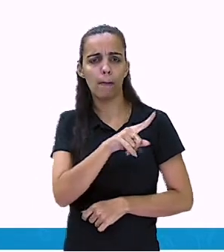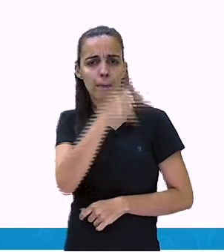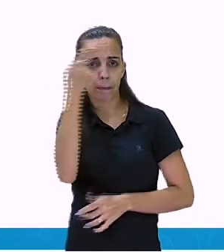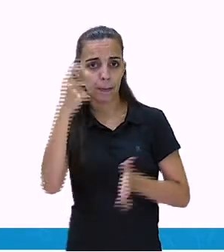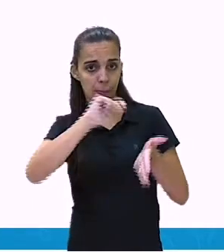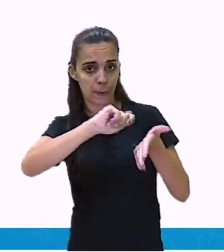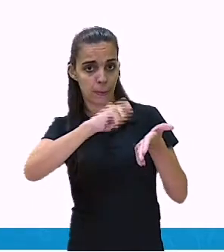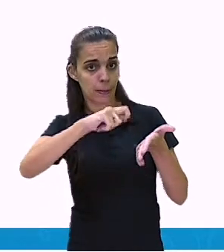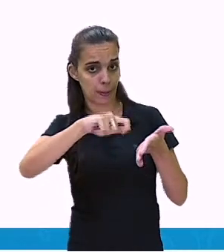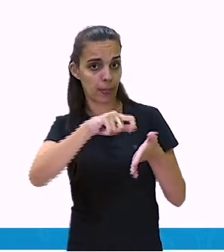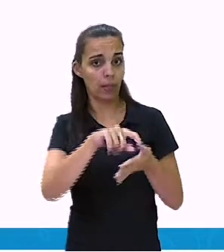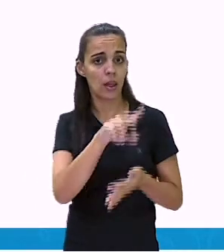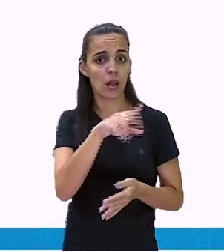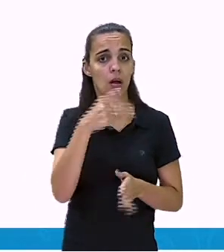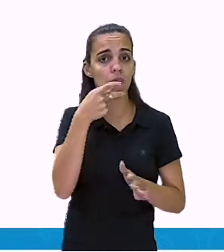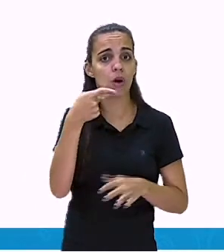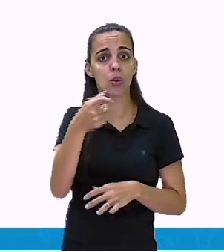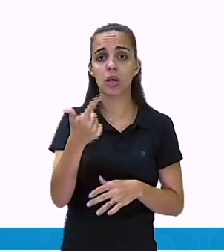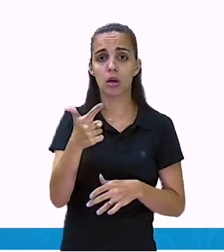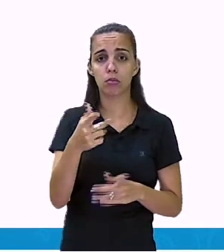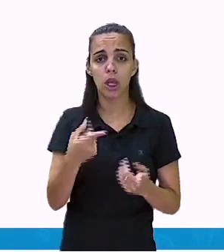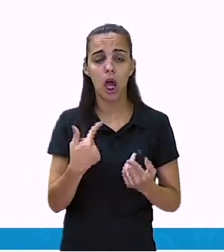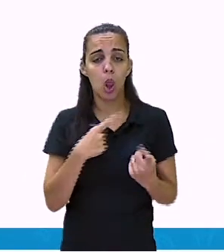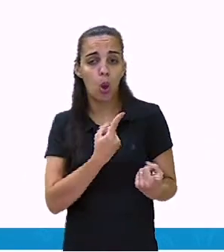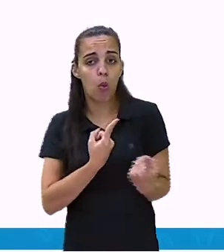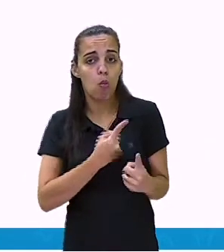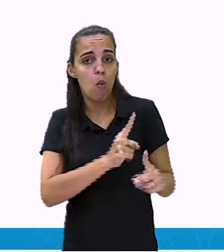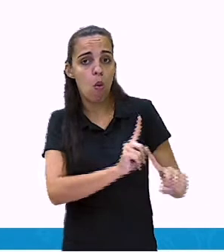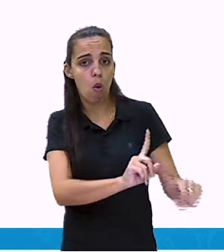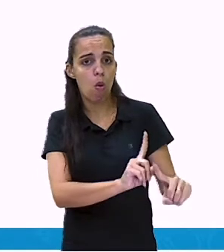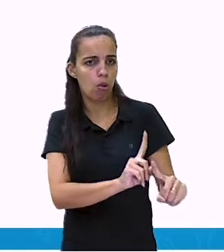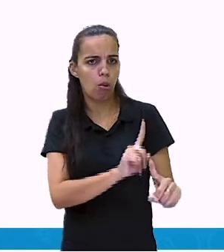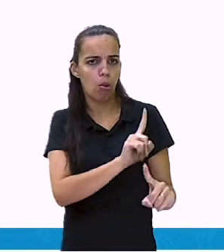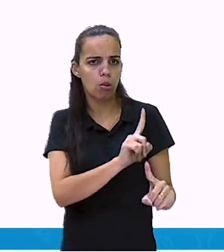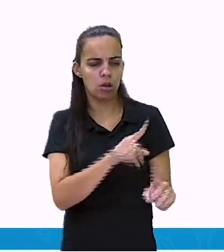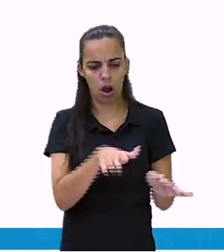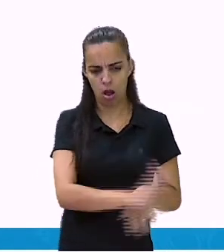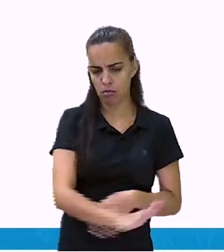autor enunciou que não tem nada contra as animações.